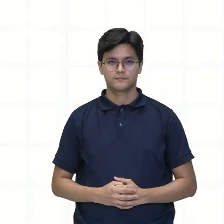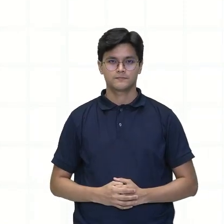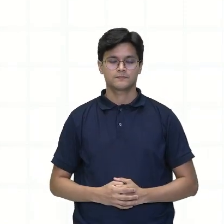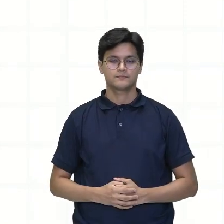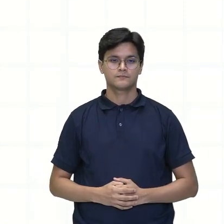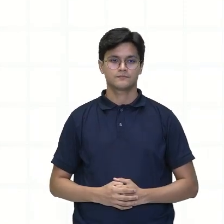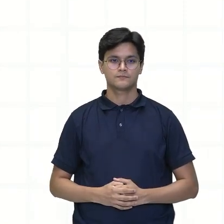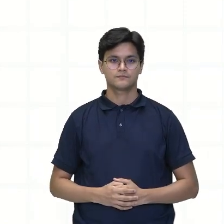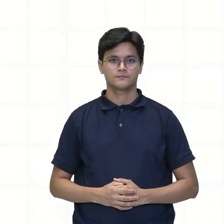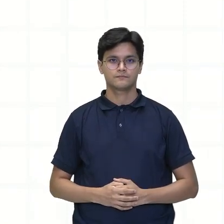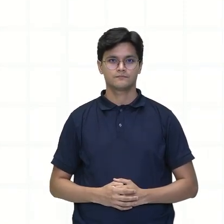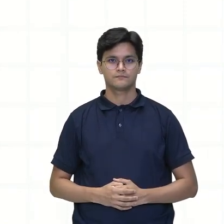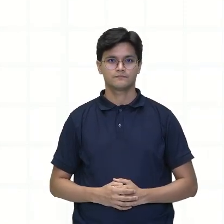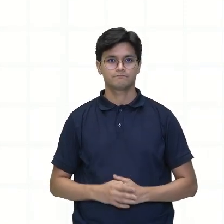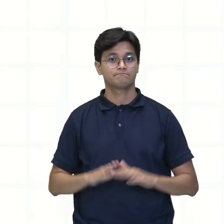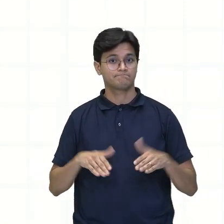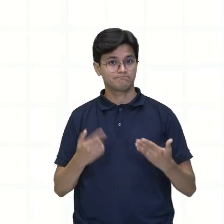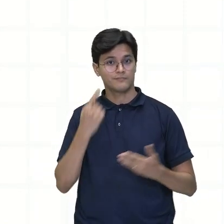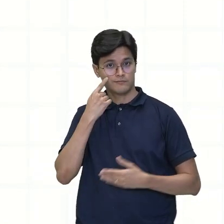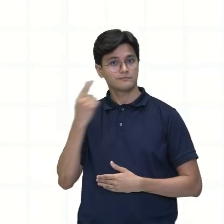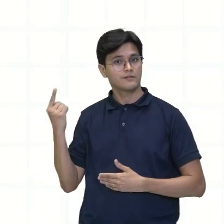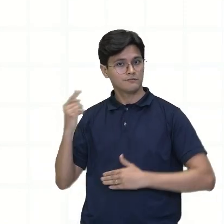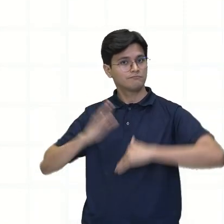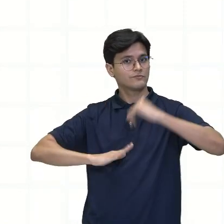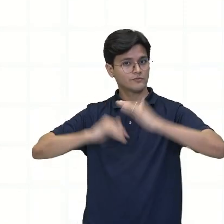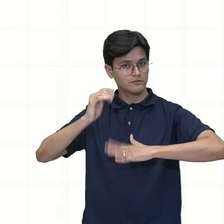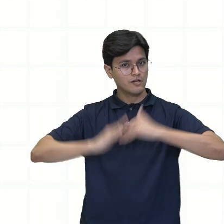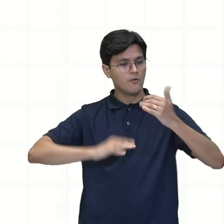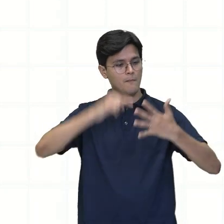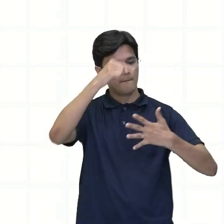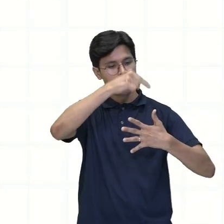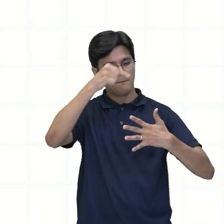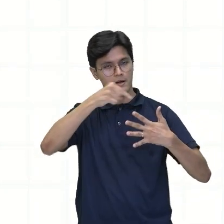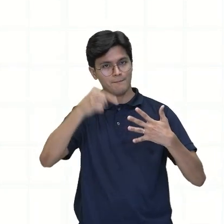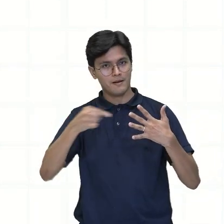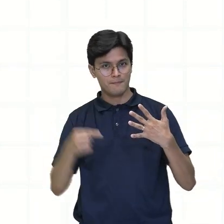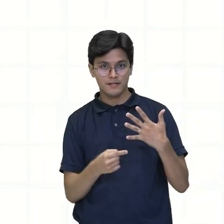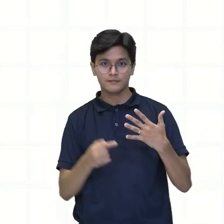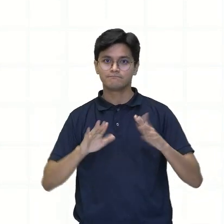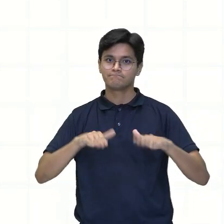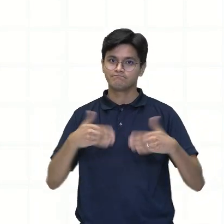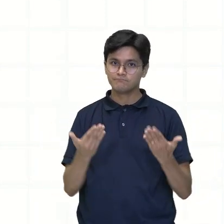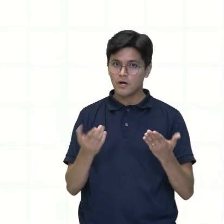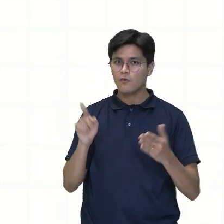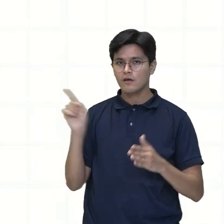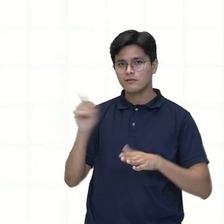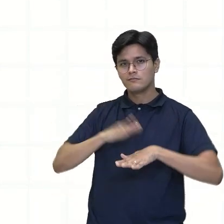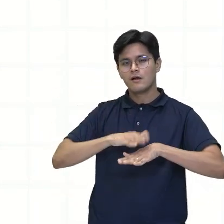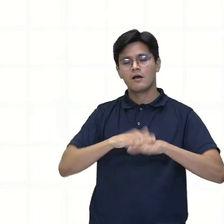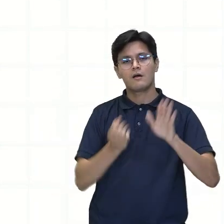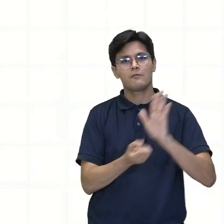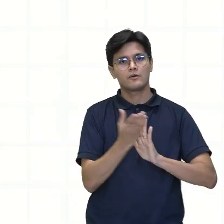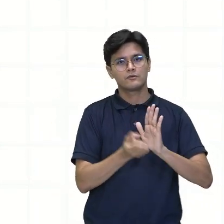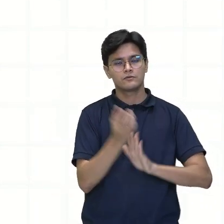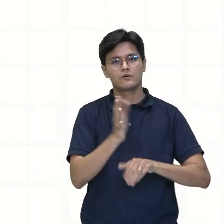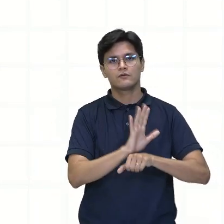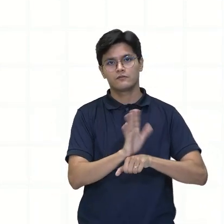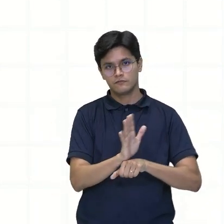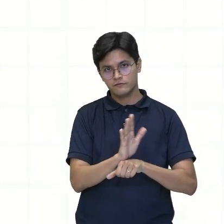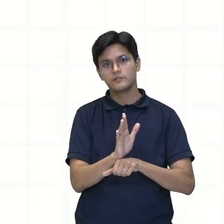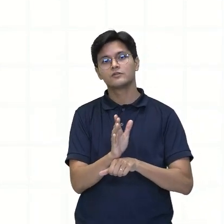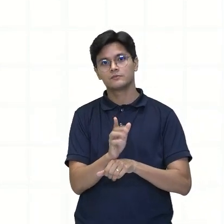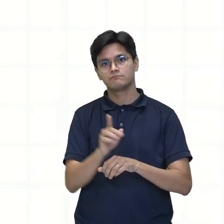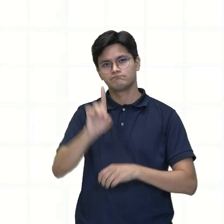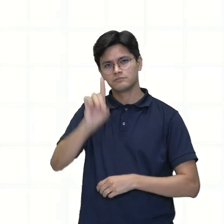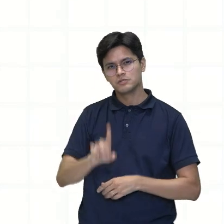philanthropist. Meu Deus, ele era esse monte de coisa, isso mesmo. Então, ele é produtor de filmes, diretor, né, escritor,